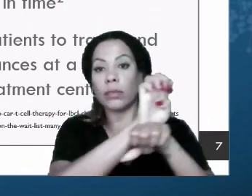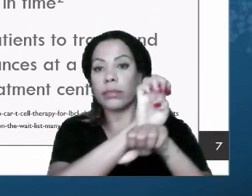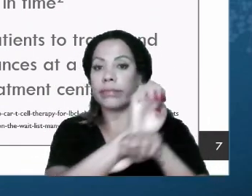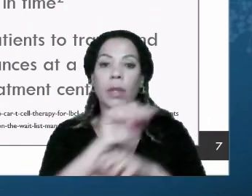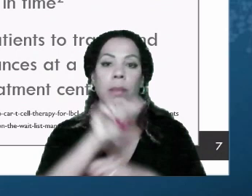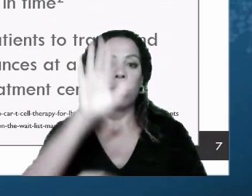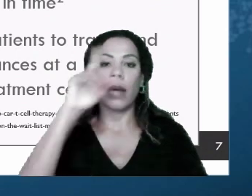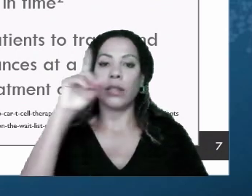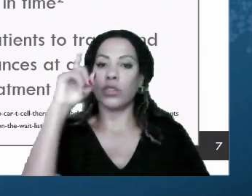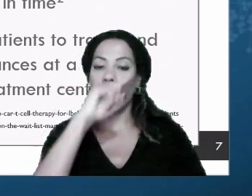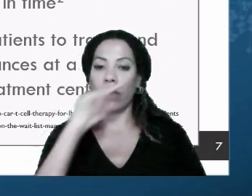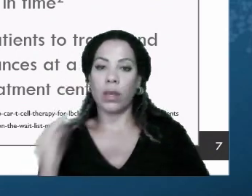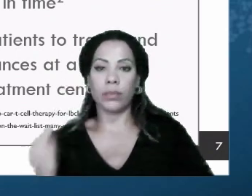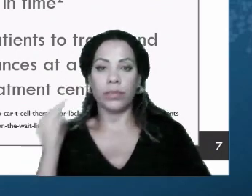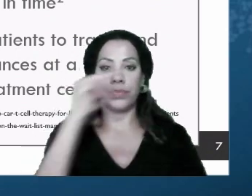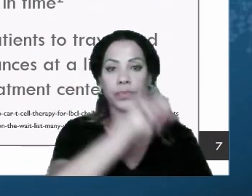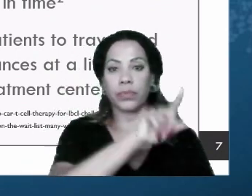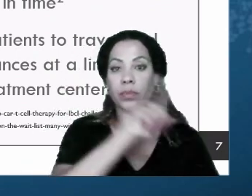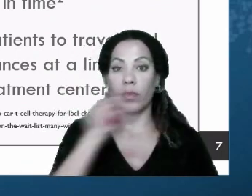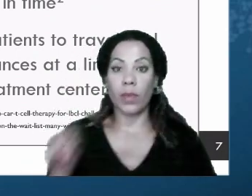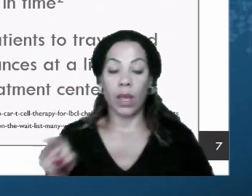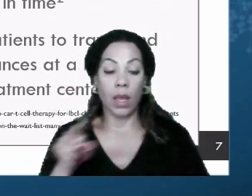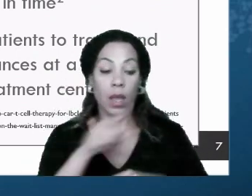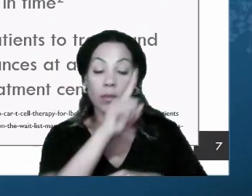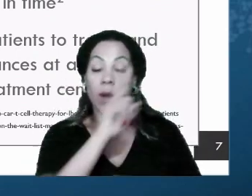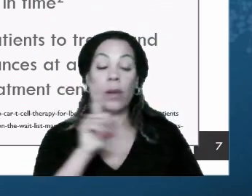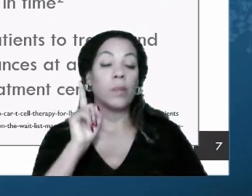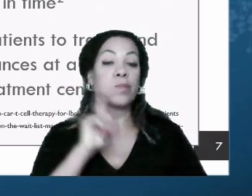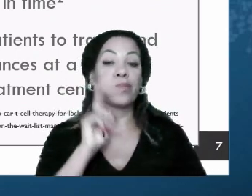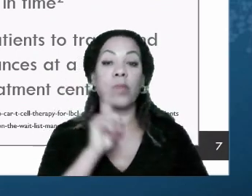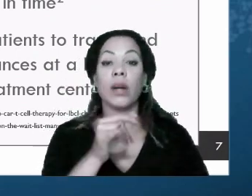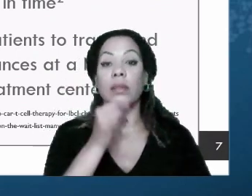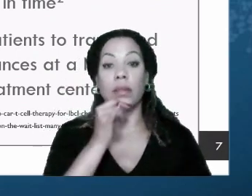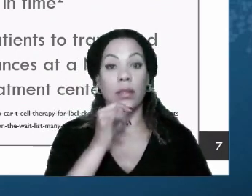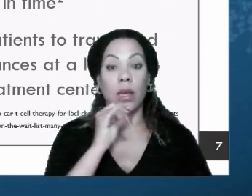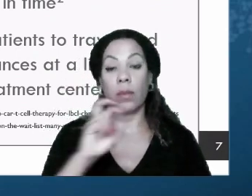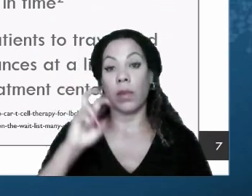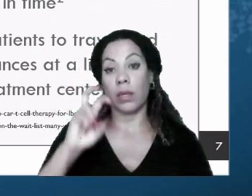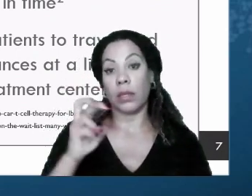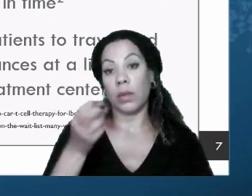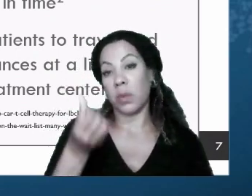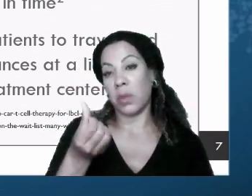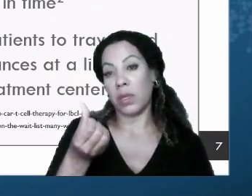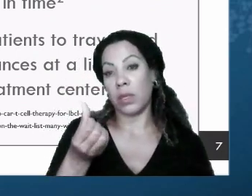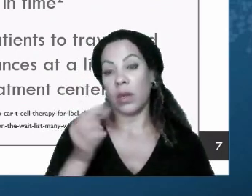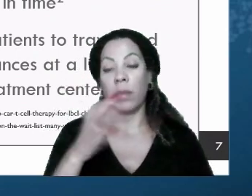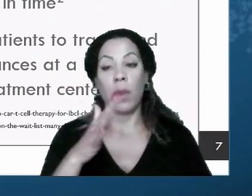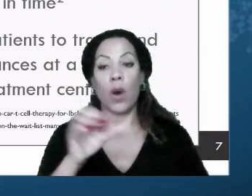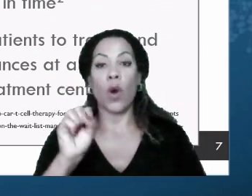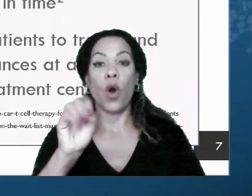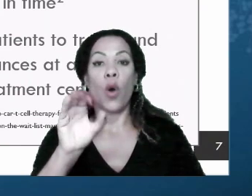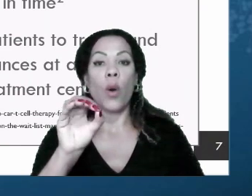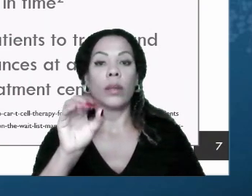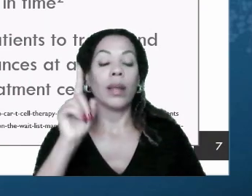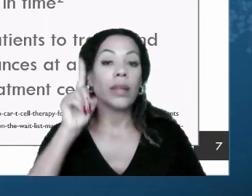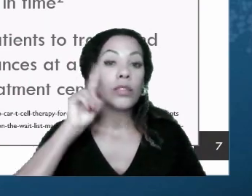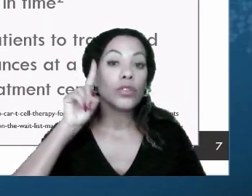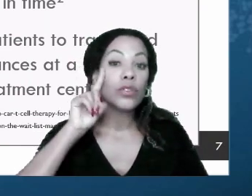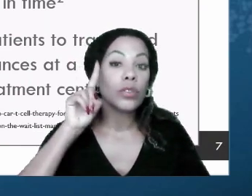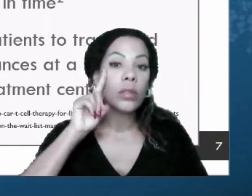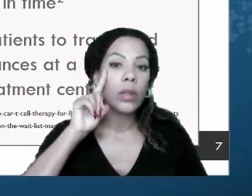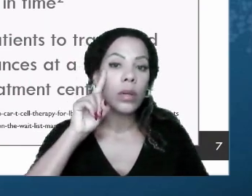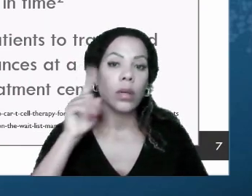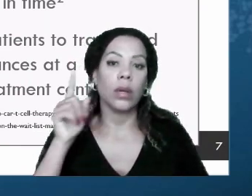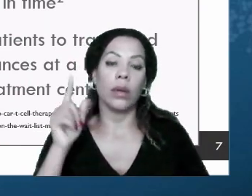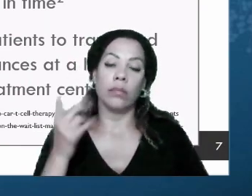dos pacientes. Nos Estados Unidos, por exemplo, 56 a 80 dias na média. Muitos pacientes